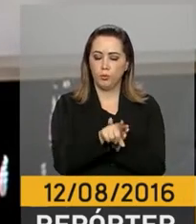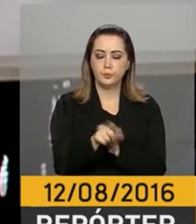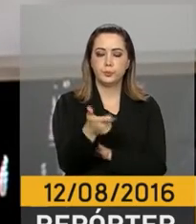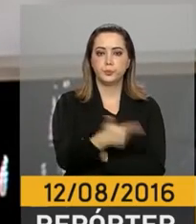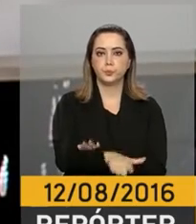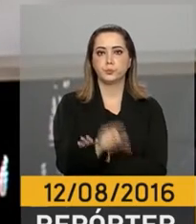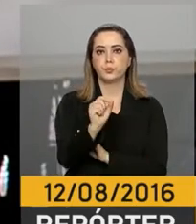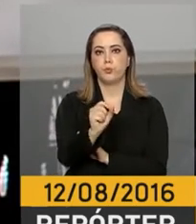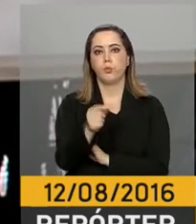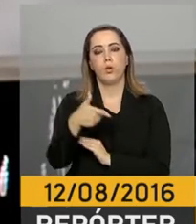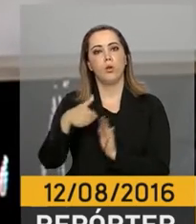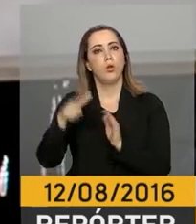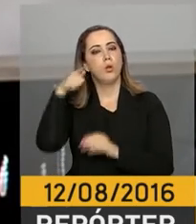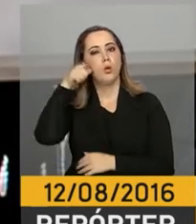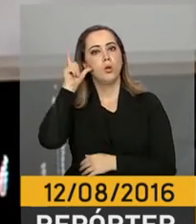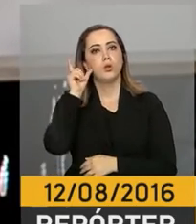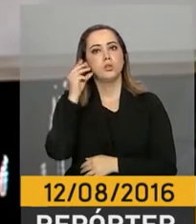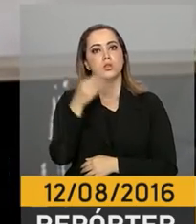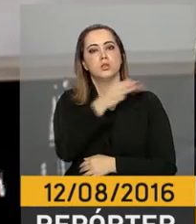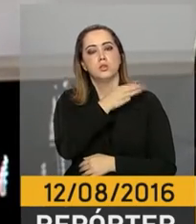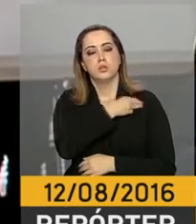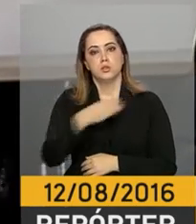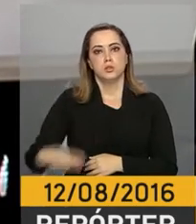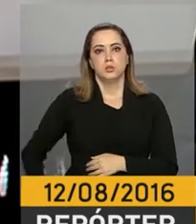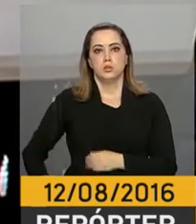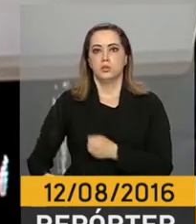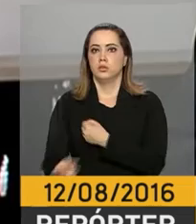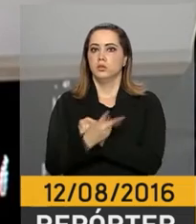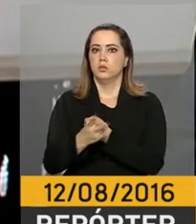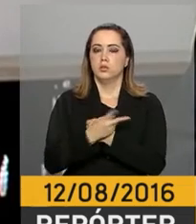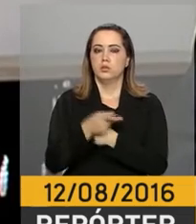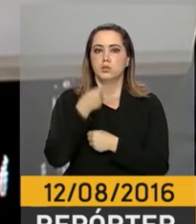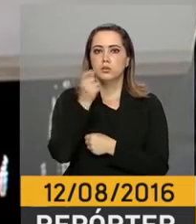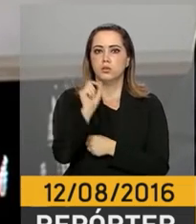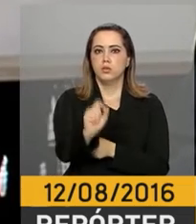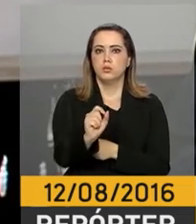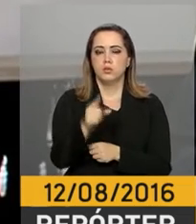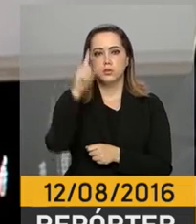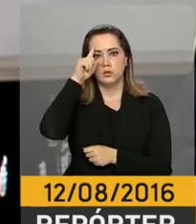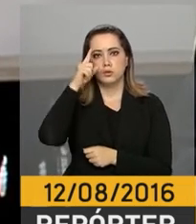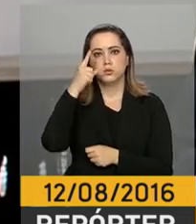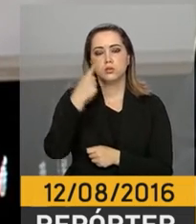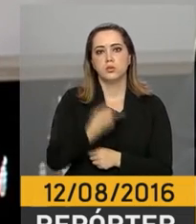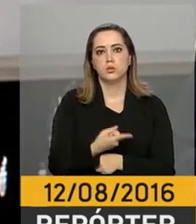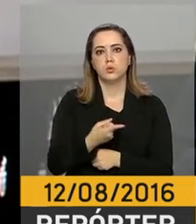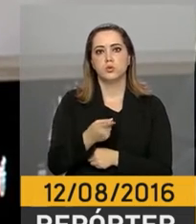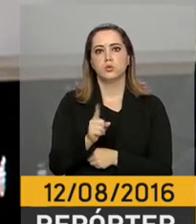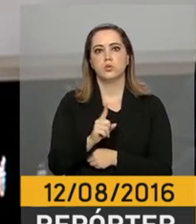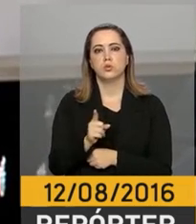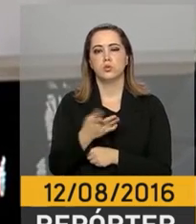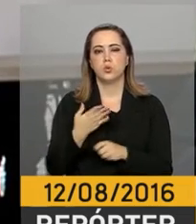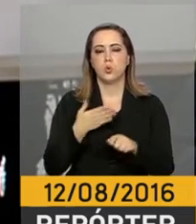da Defesa disse que havia uma ordem para que a Força Nacional não entrasse nas